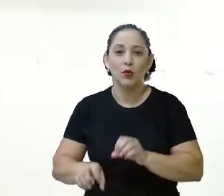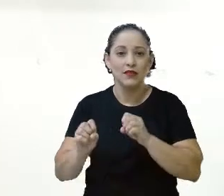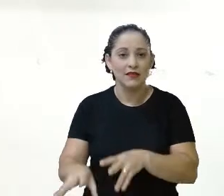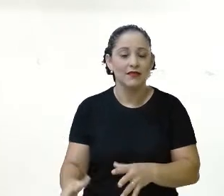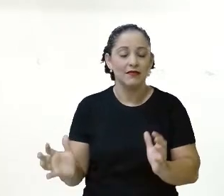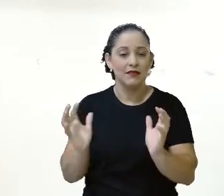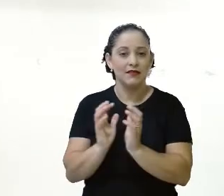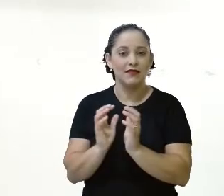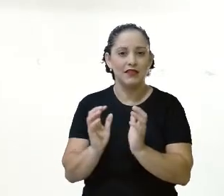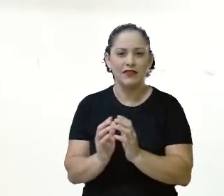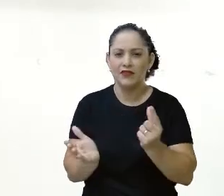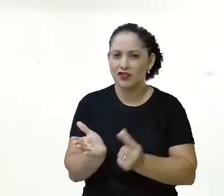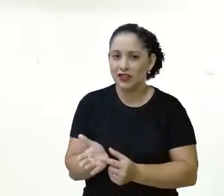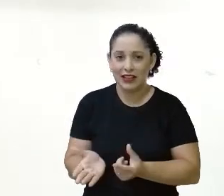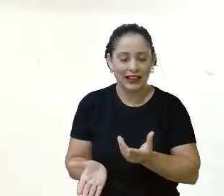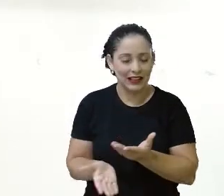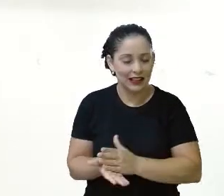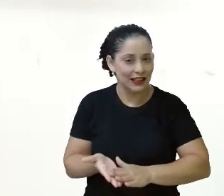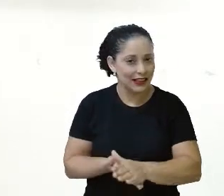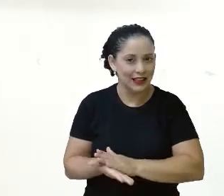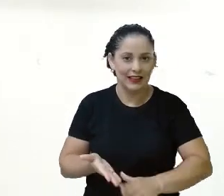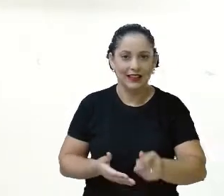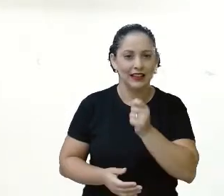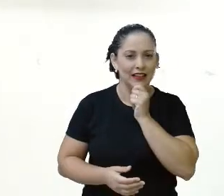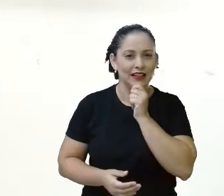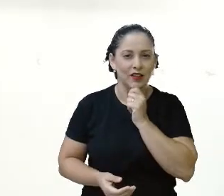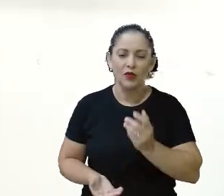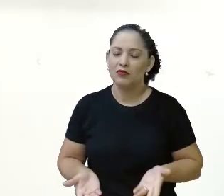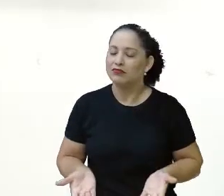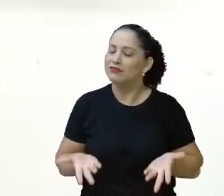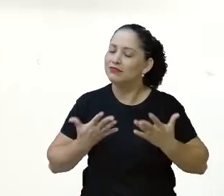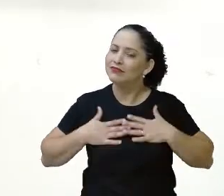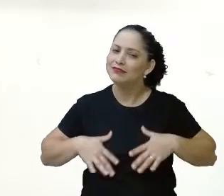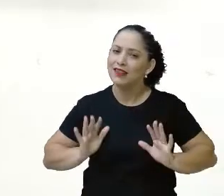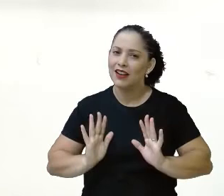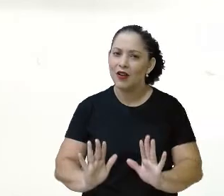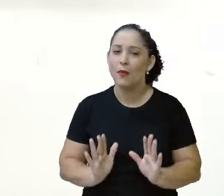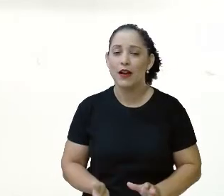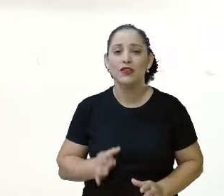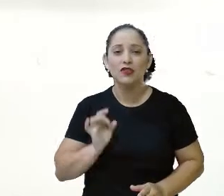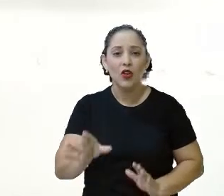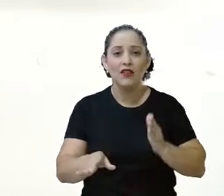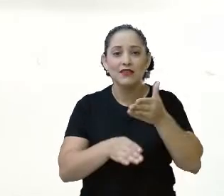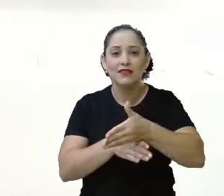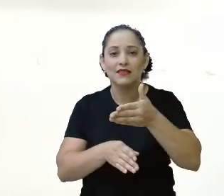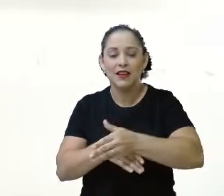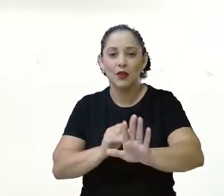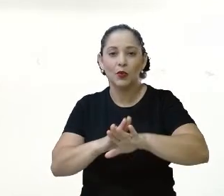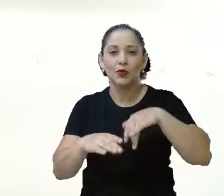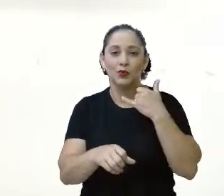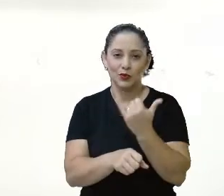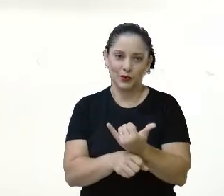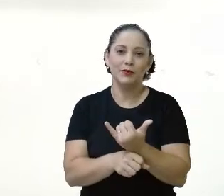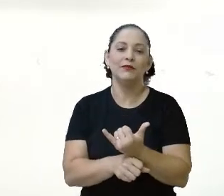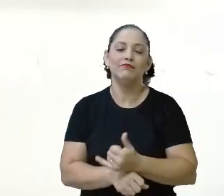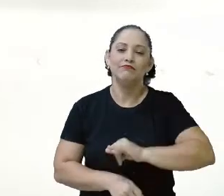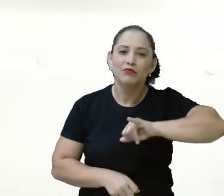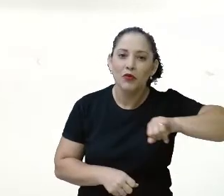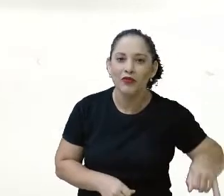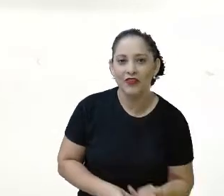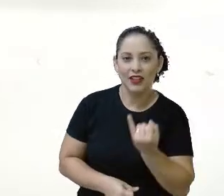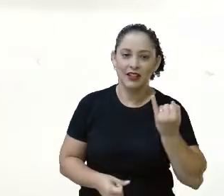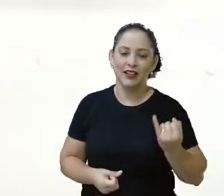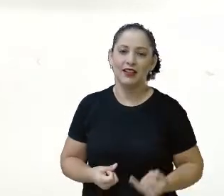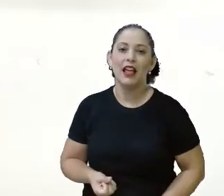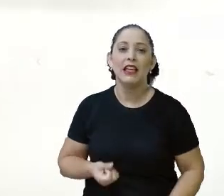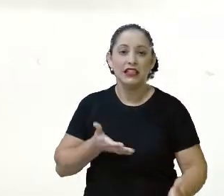não baixou ainda, tem algum problema, assiste pelo YouTube, não é? É fácil, é só acessar o nosso canal, aproveita, se